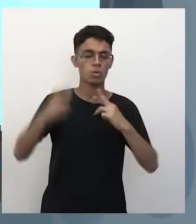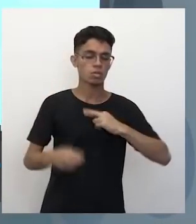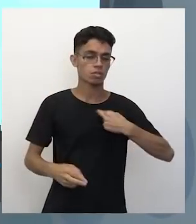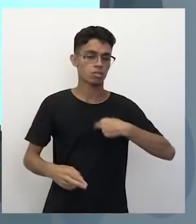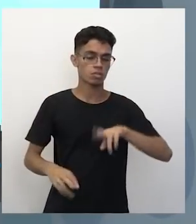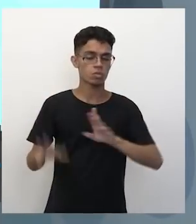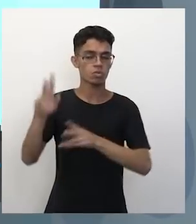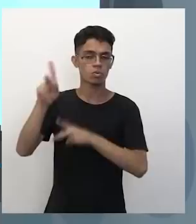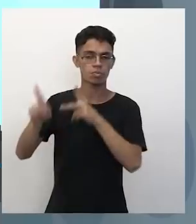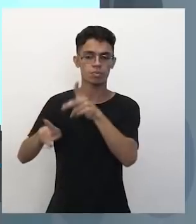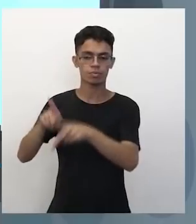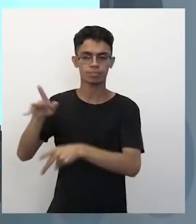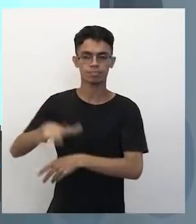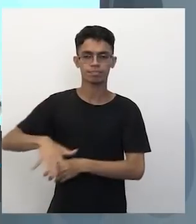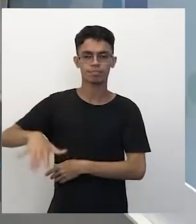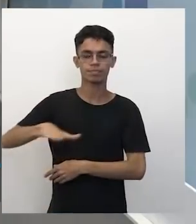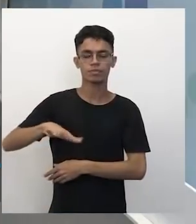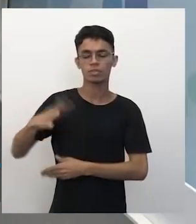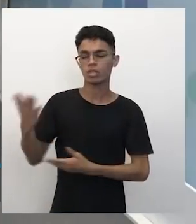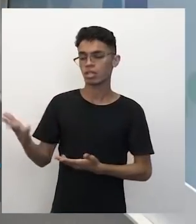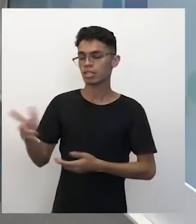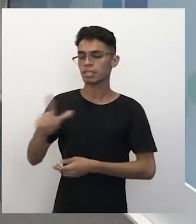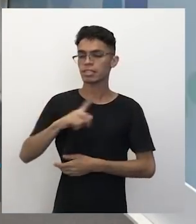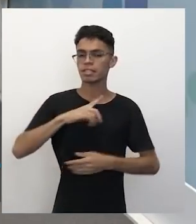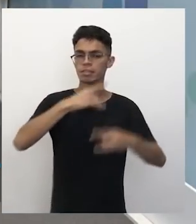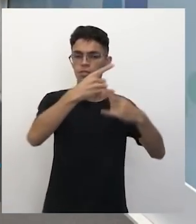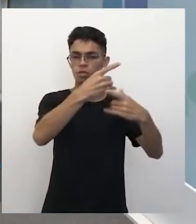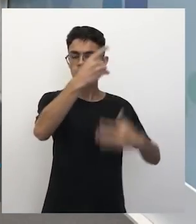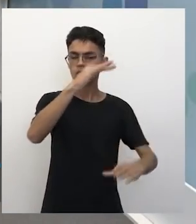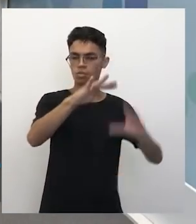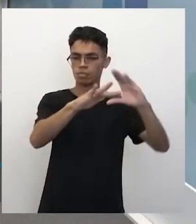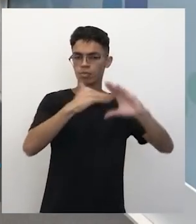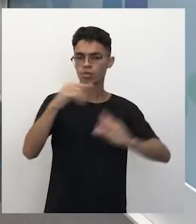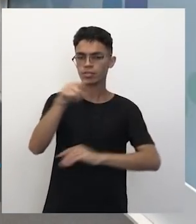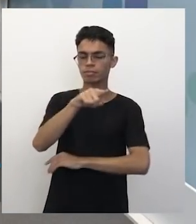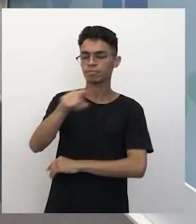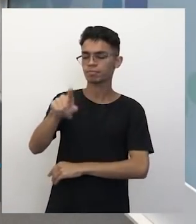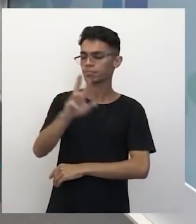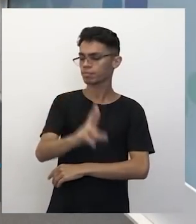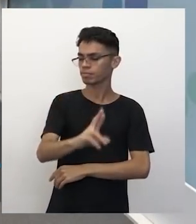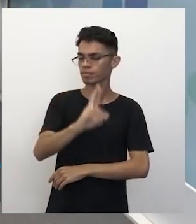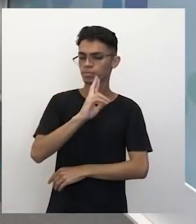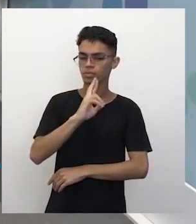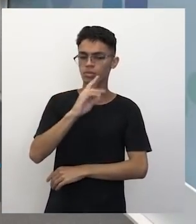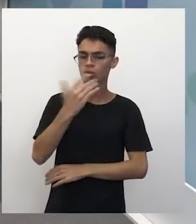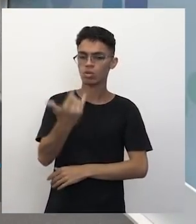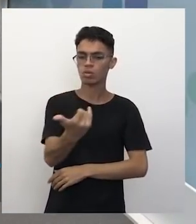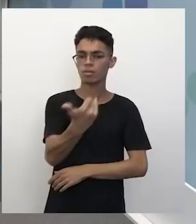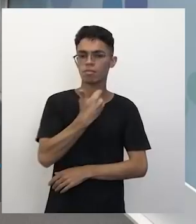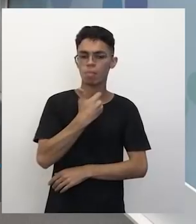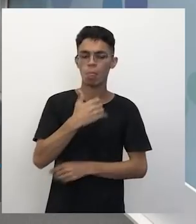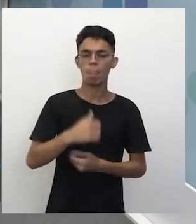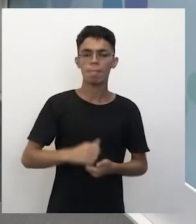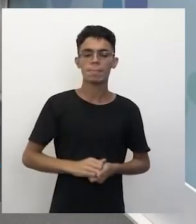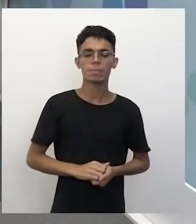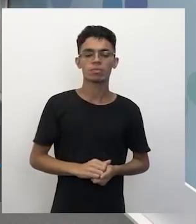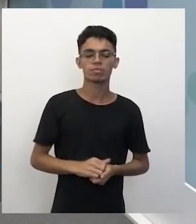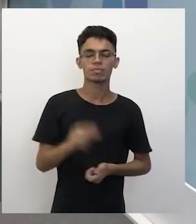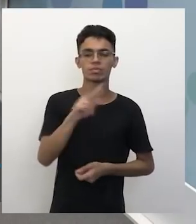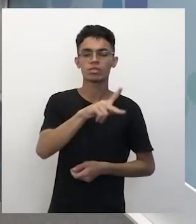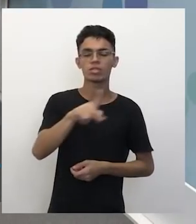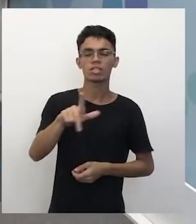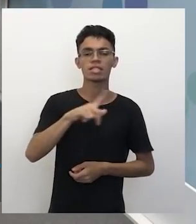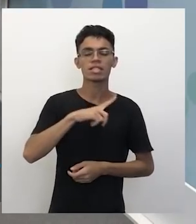desses povos. E aí, por alguma contribuição do chat, será que eles querem falar alguma coisa? Bruno Adilson colocou que há o